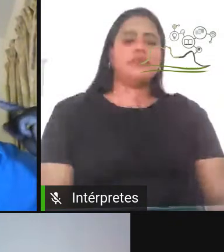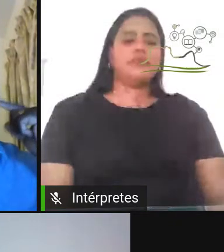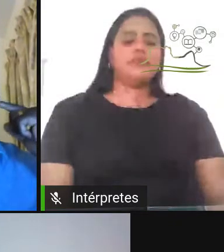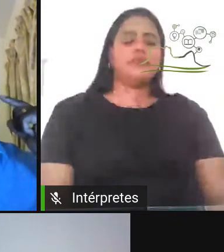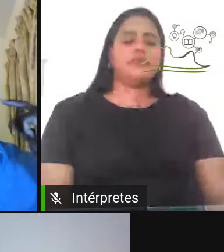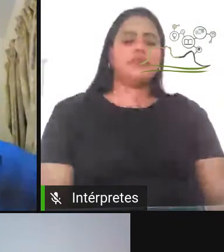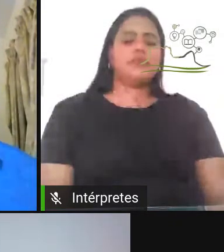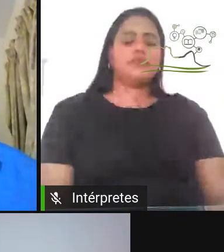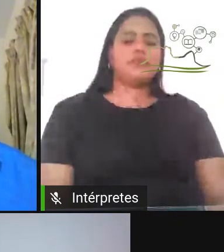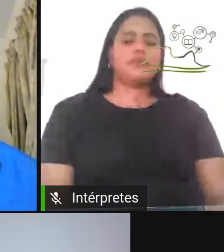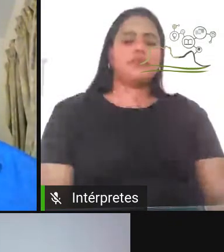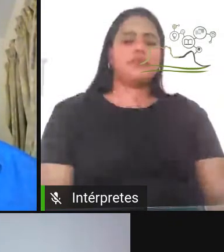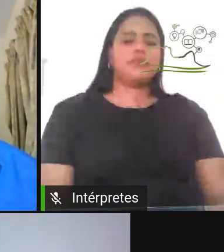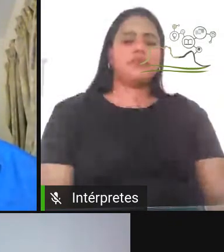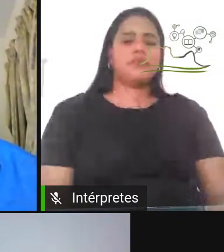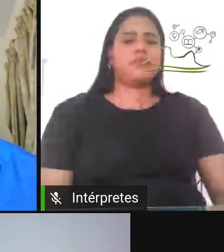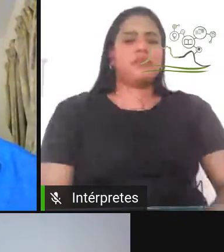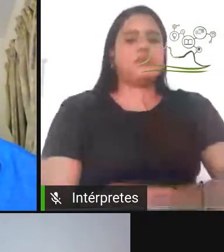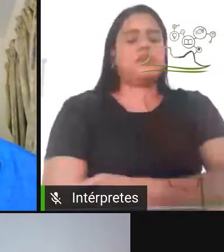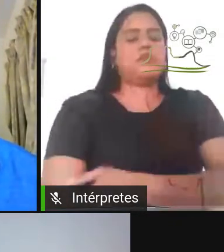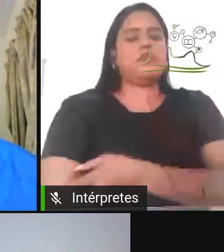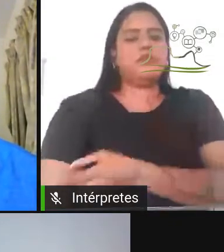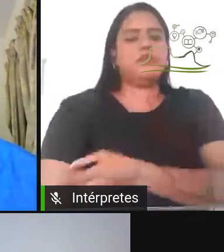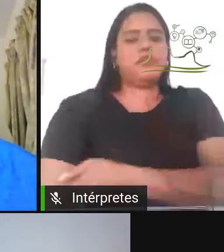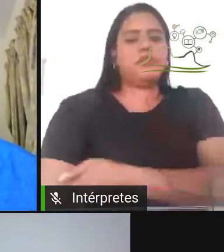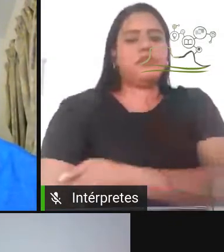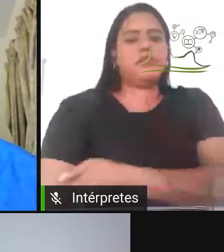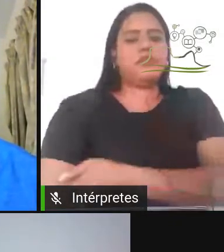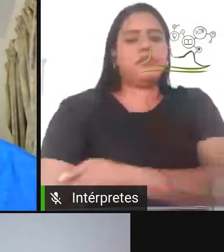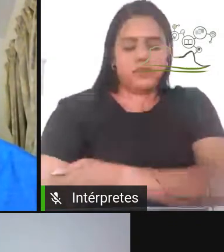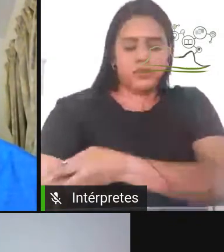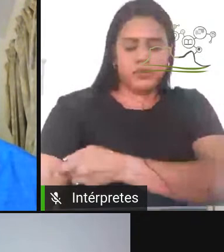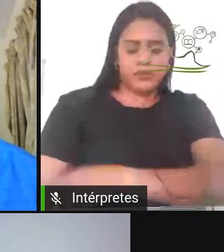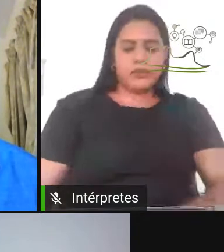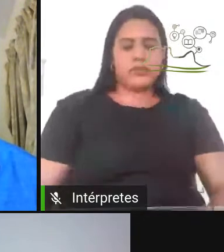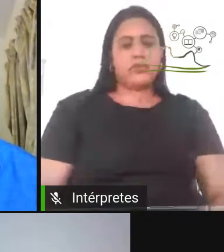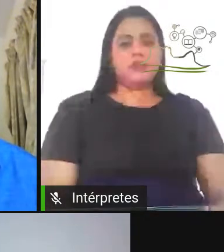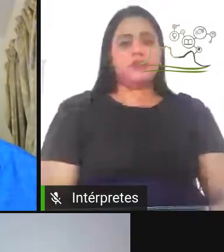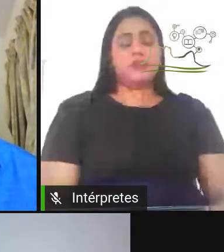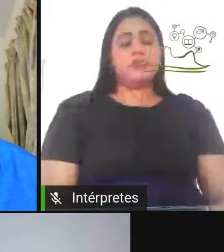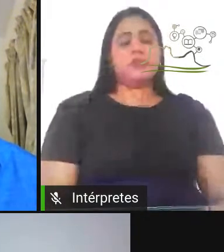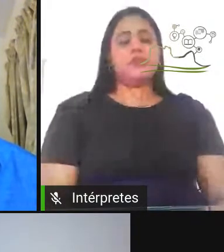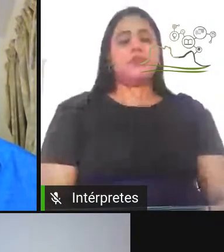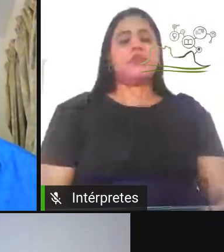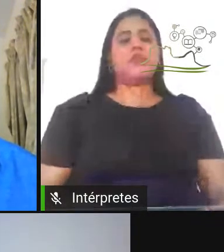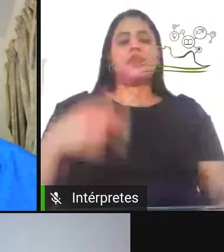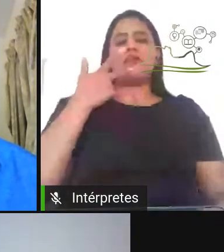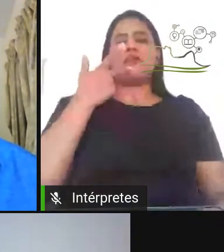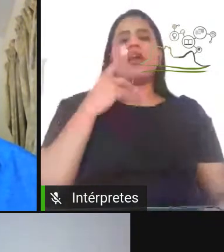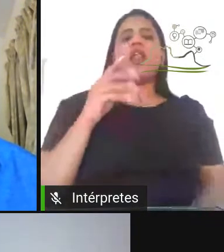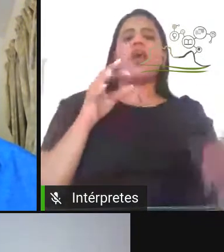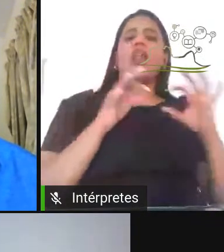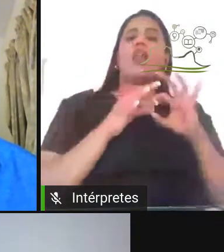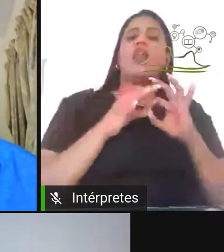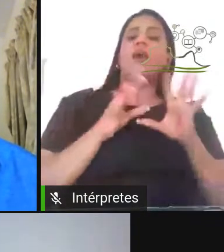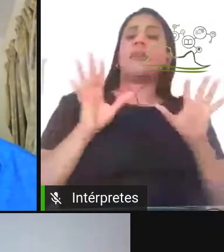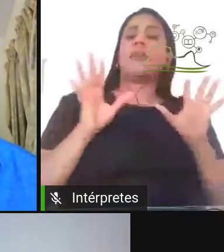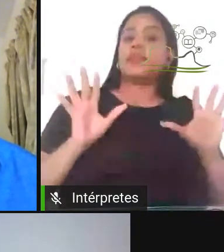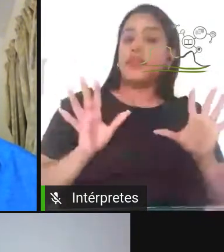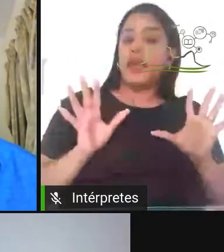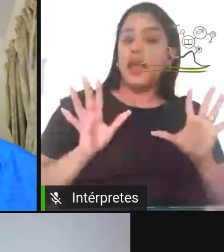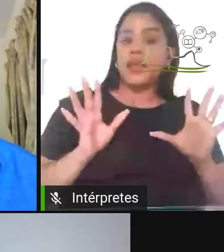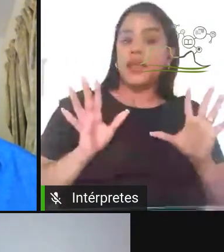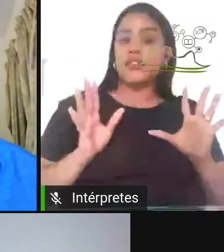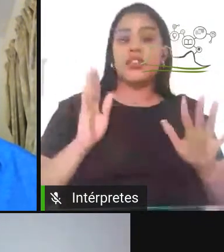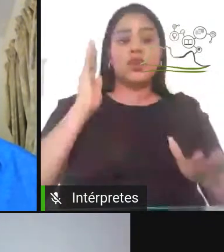Um outro conceito é o conceito de liberdade. Entendo que a sua escrita tem muito disto. Se